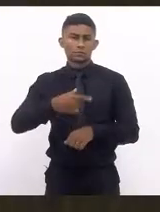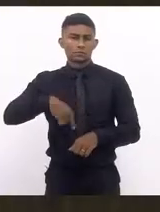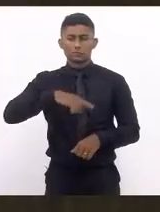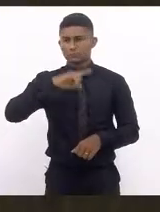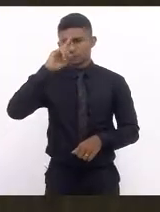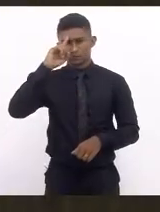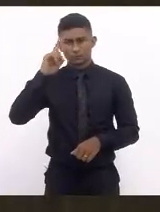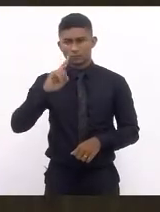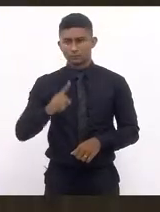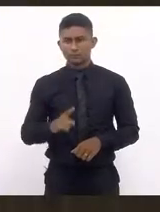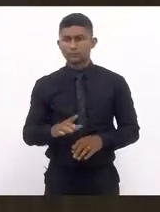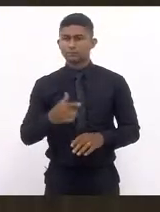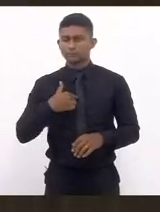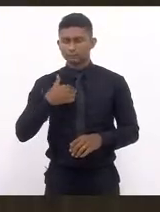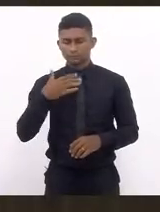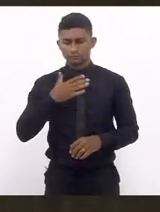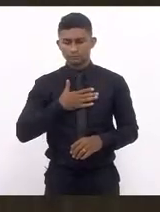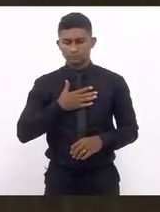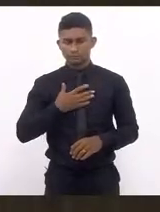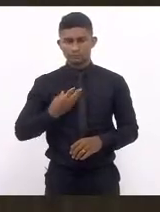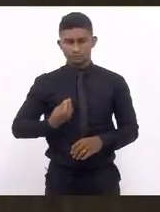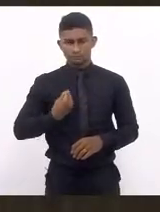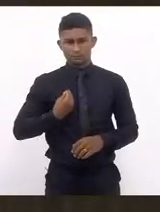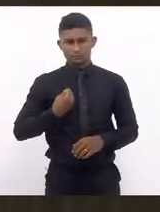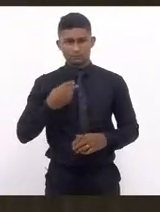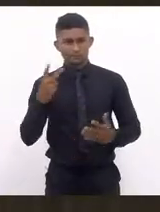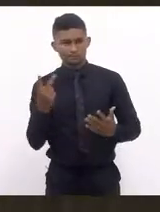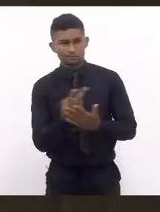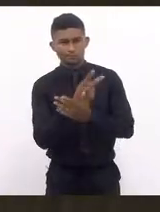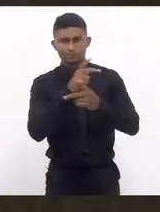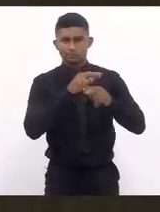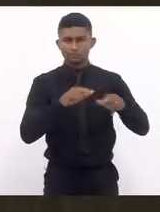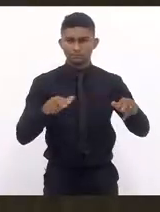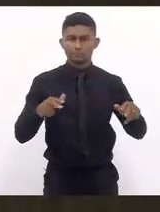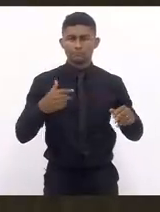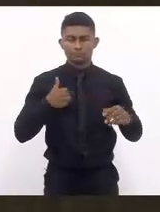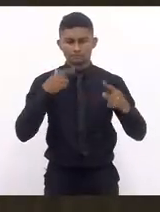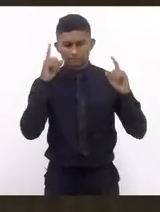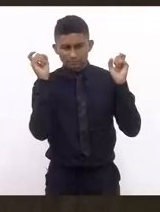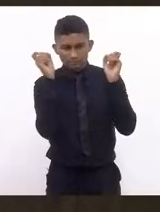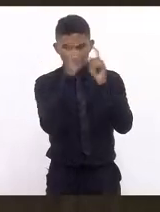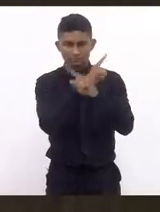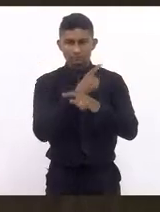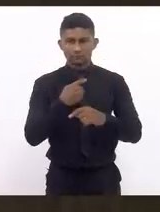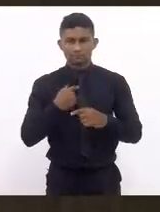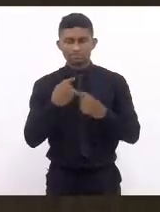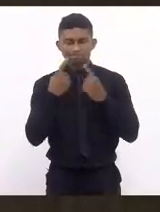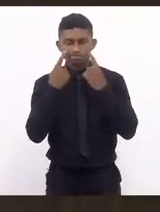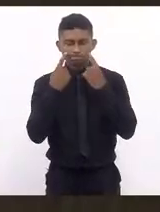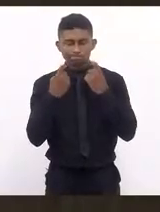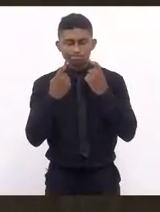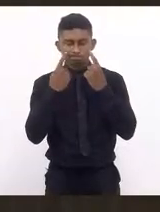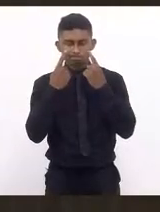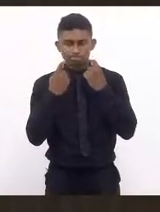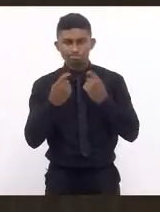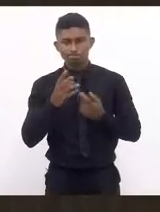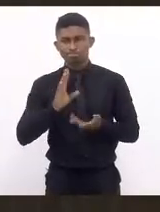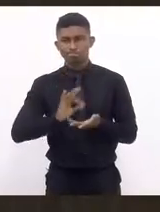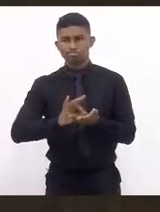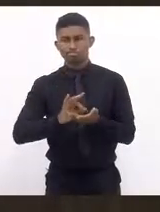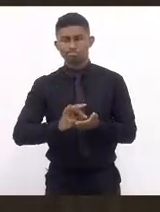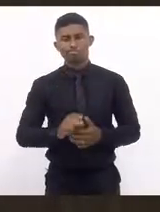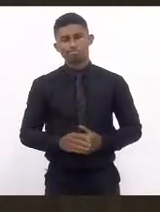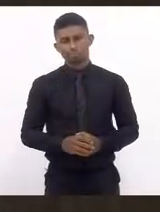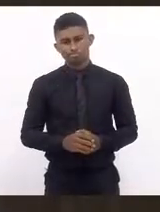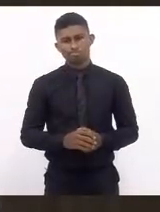eu lembro algumas passagens da minha vida em que os passei por dificuldades a g lágrimas vieram desceram no